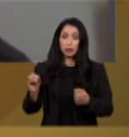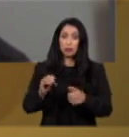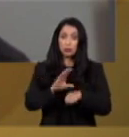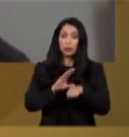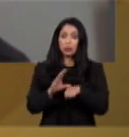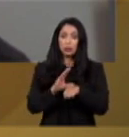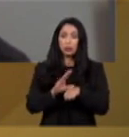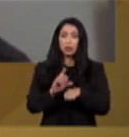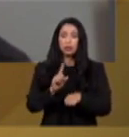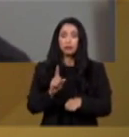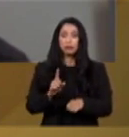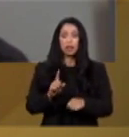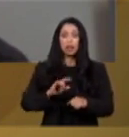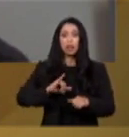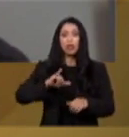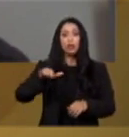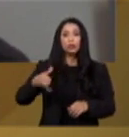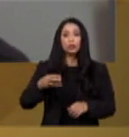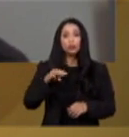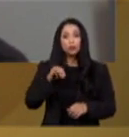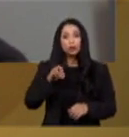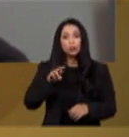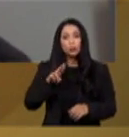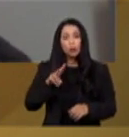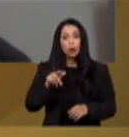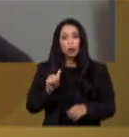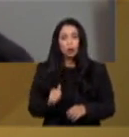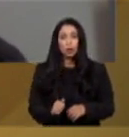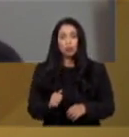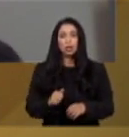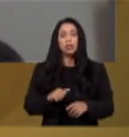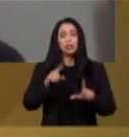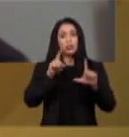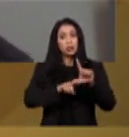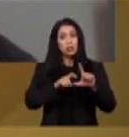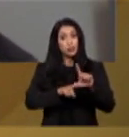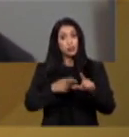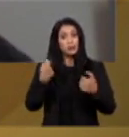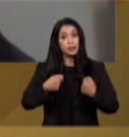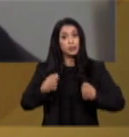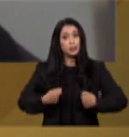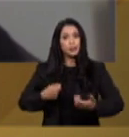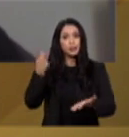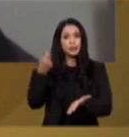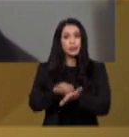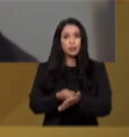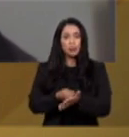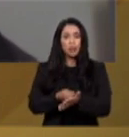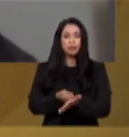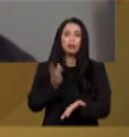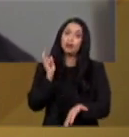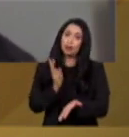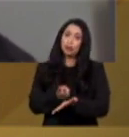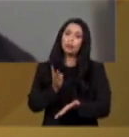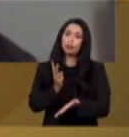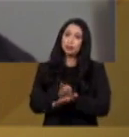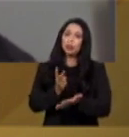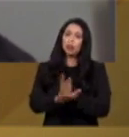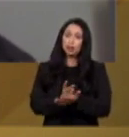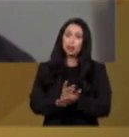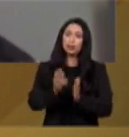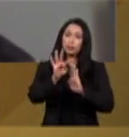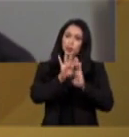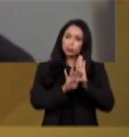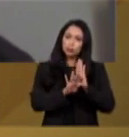não incidem juros de mora sobre os precatórios que neles sejam pagos. Eu manteria esses dizeres da